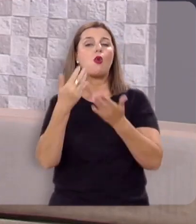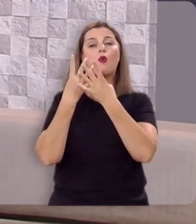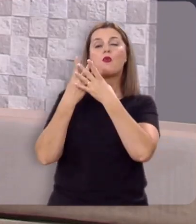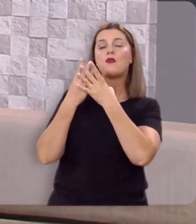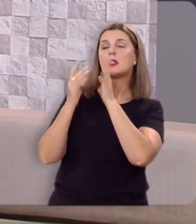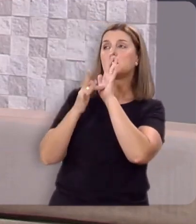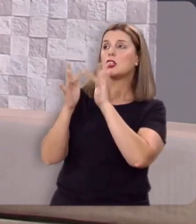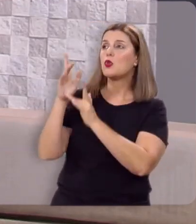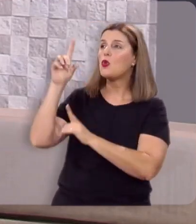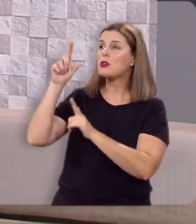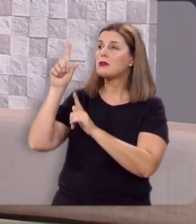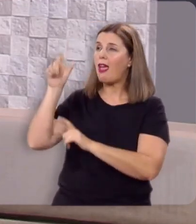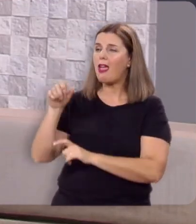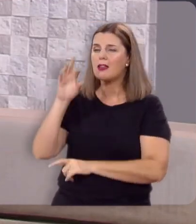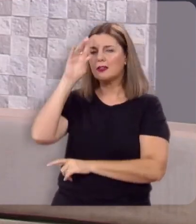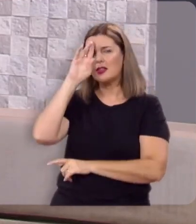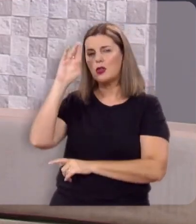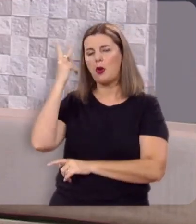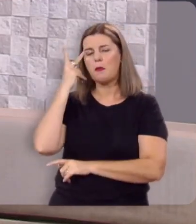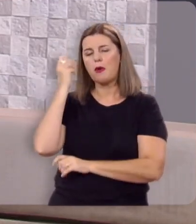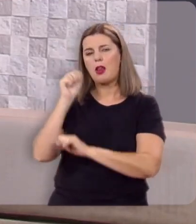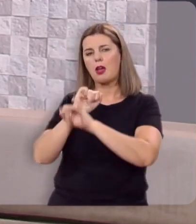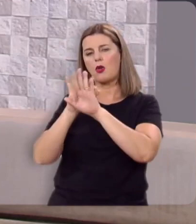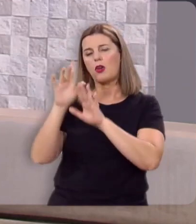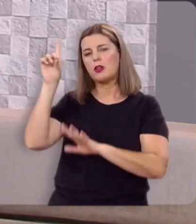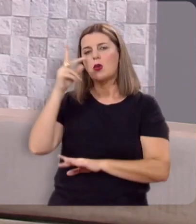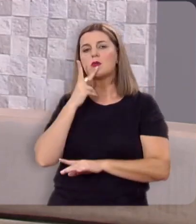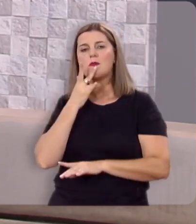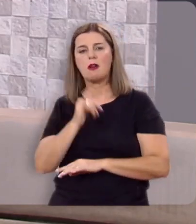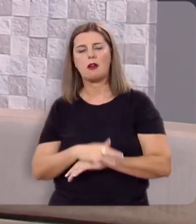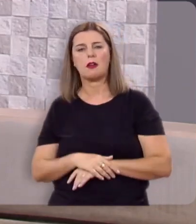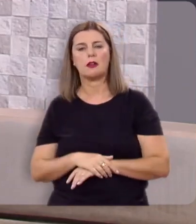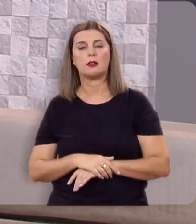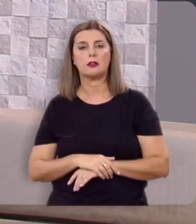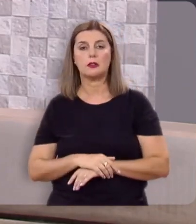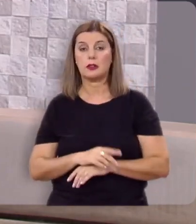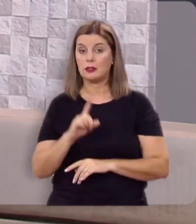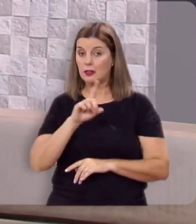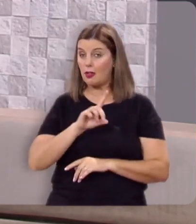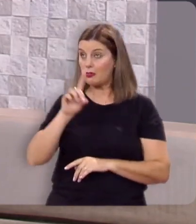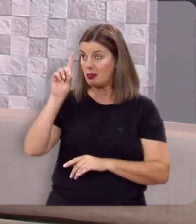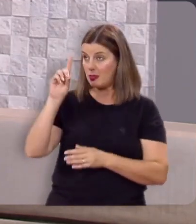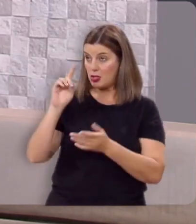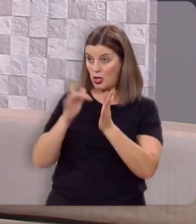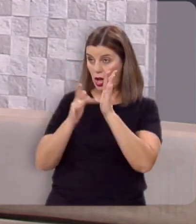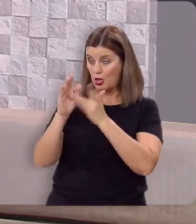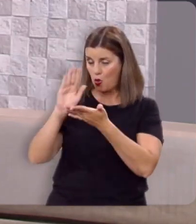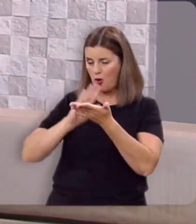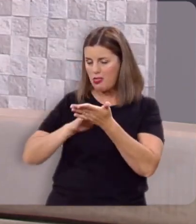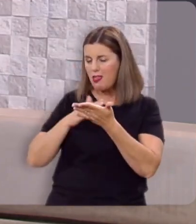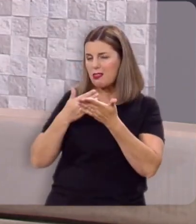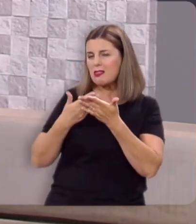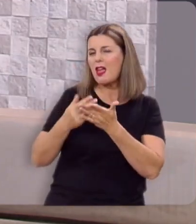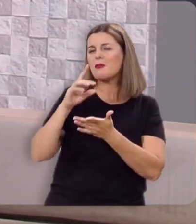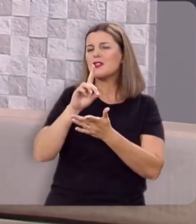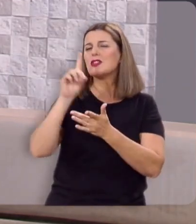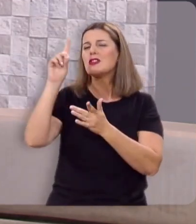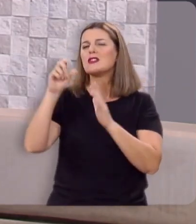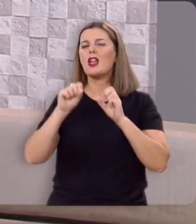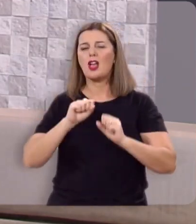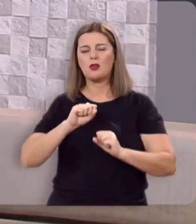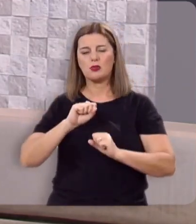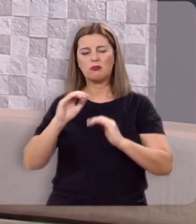que Jesus Cristo é Senhor, para a glória de Deus Pai. Então, aquele que é o intérprete de Deus, é o